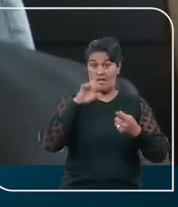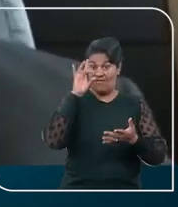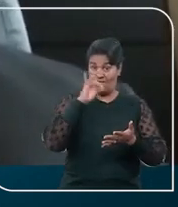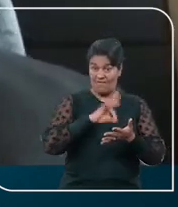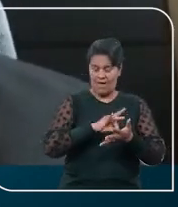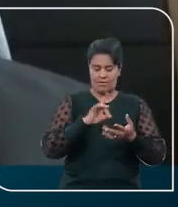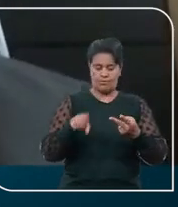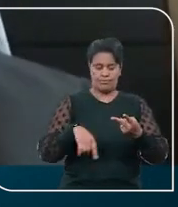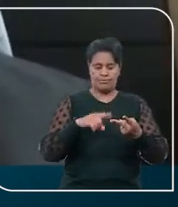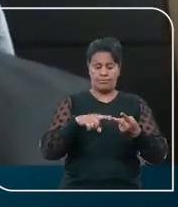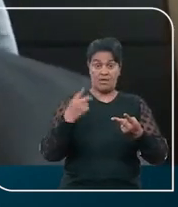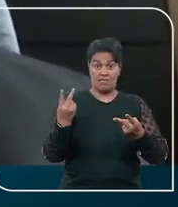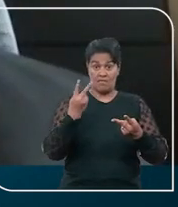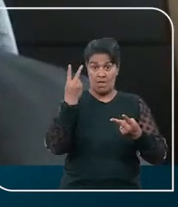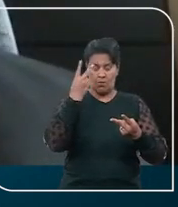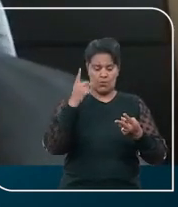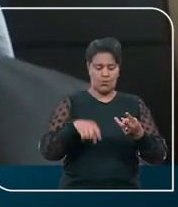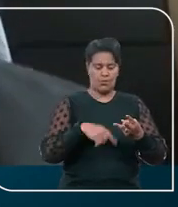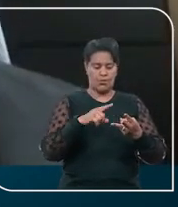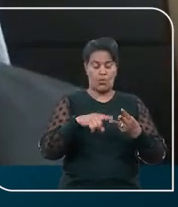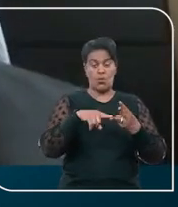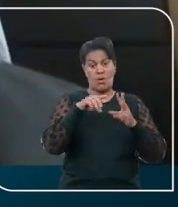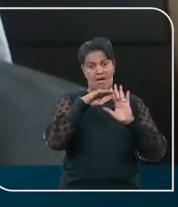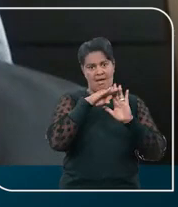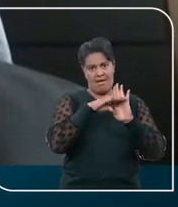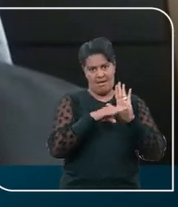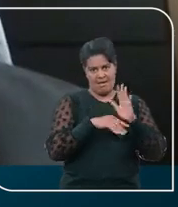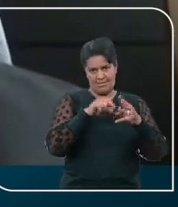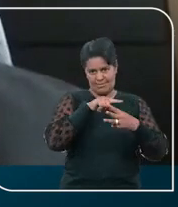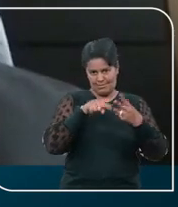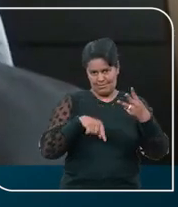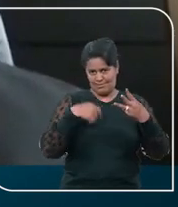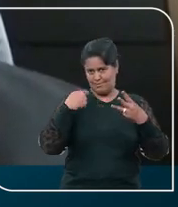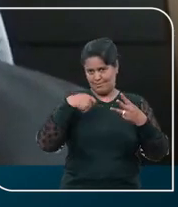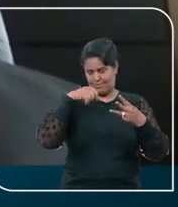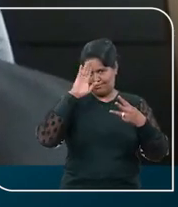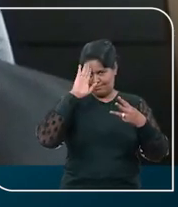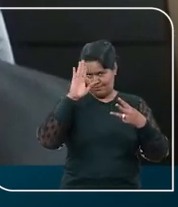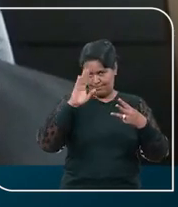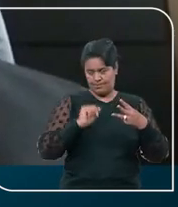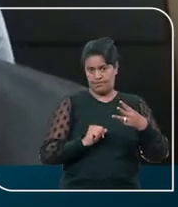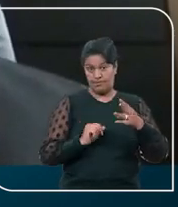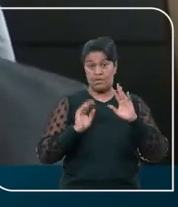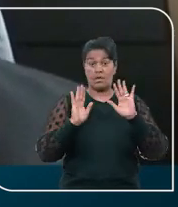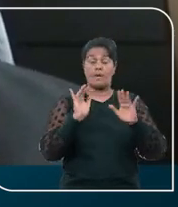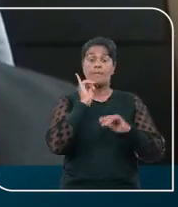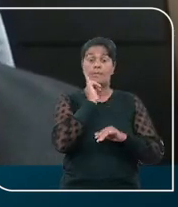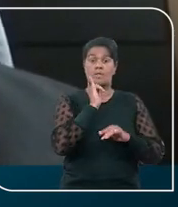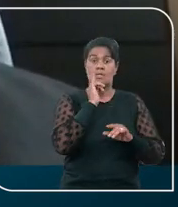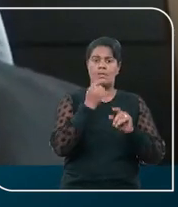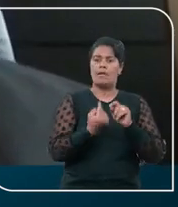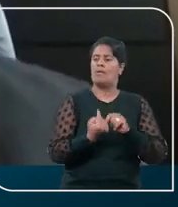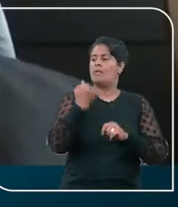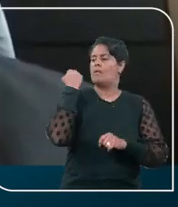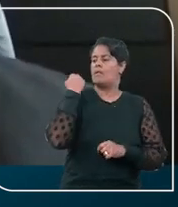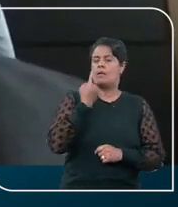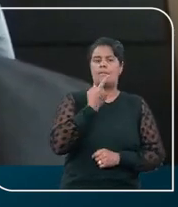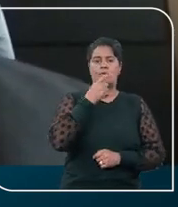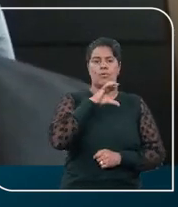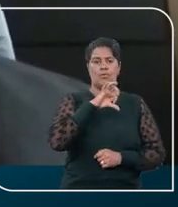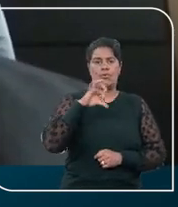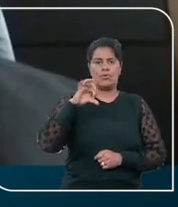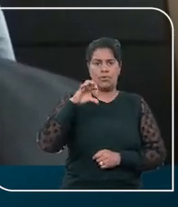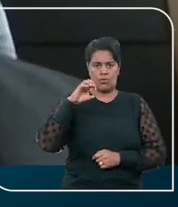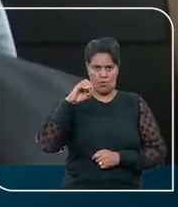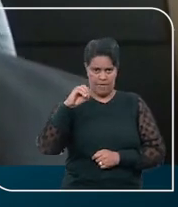ponto importante. Qual a grande questão? A alocação de imóveis urbanos, lá no início da década de 90, quando a lei